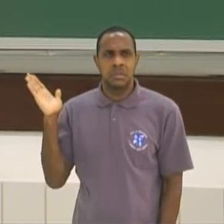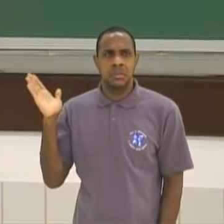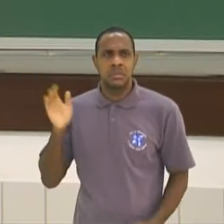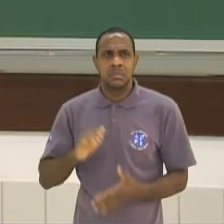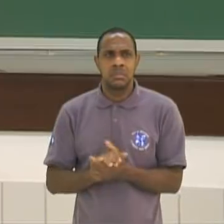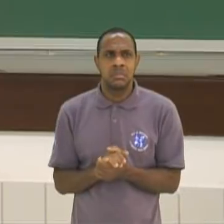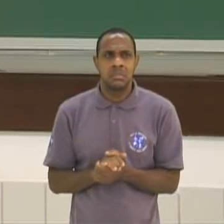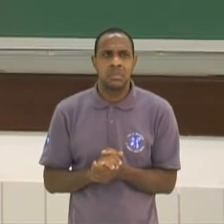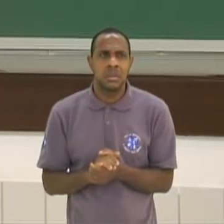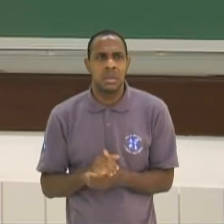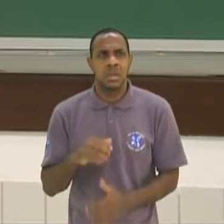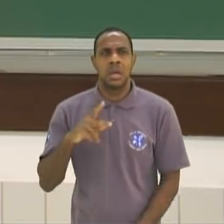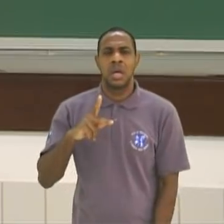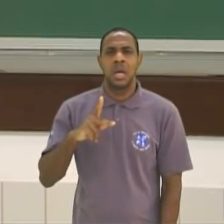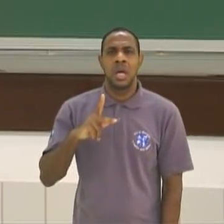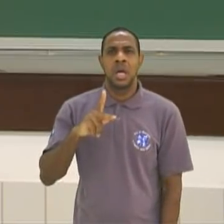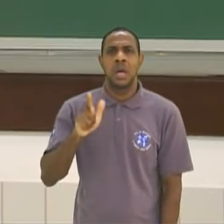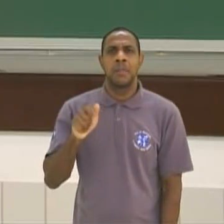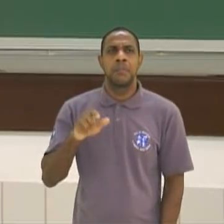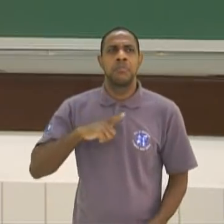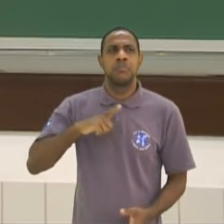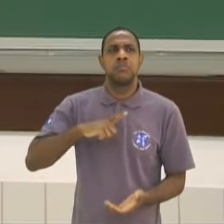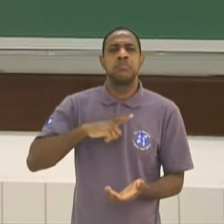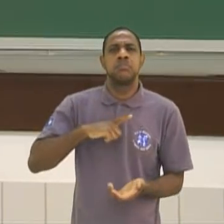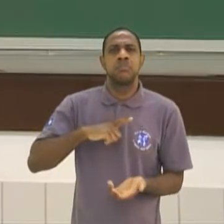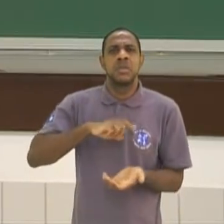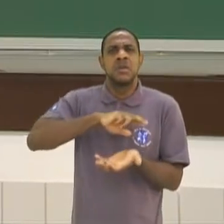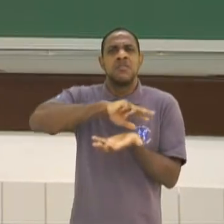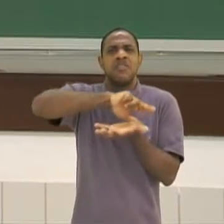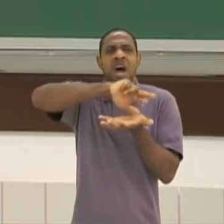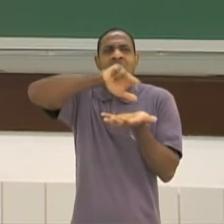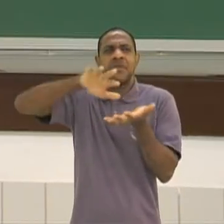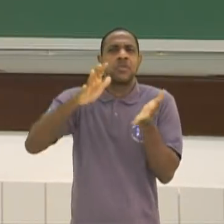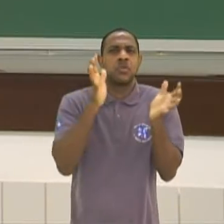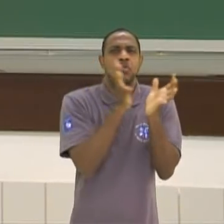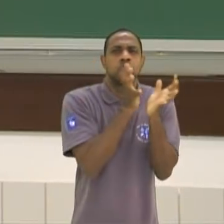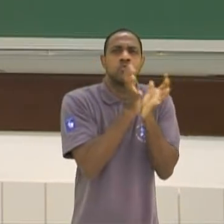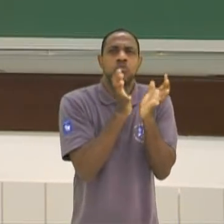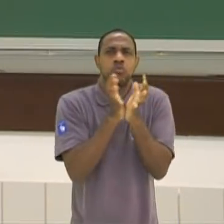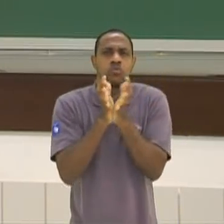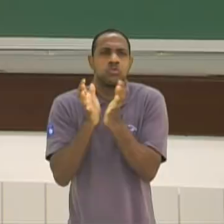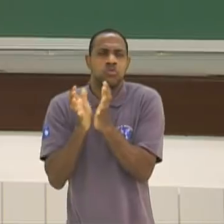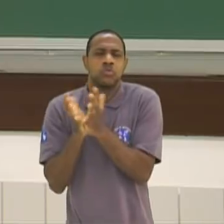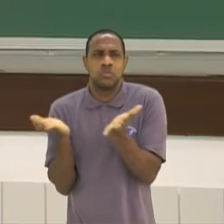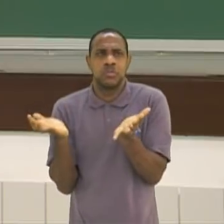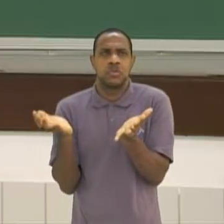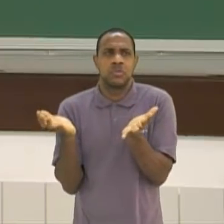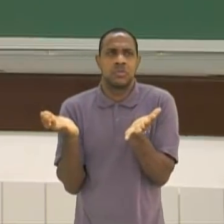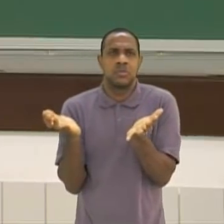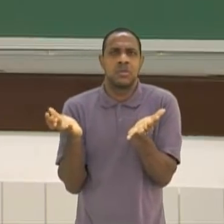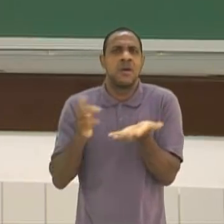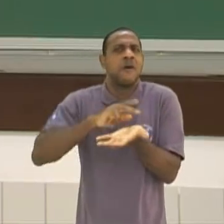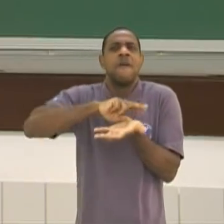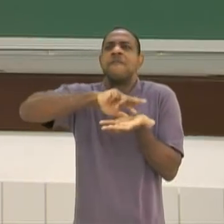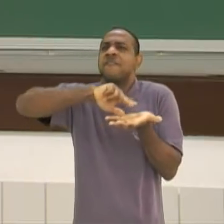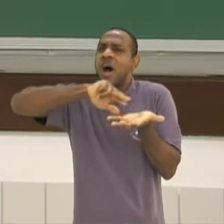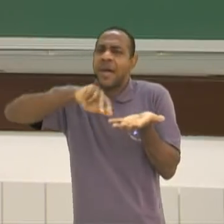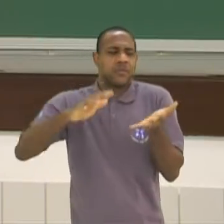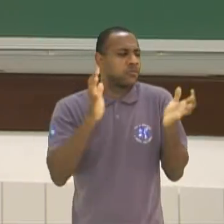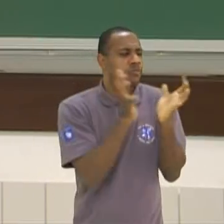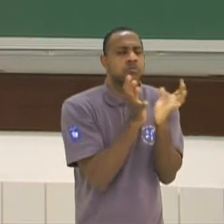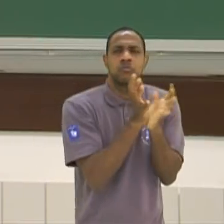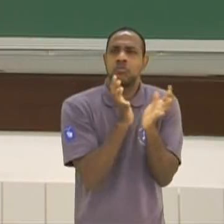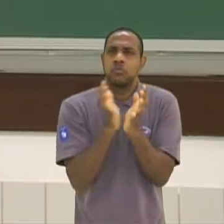pluripartidarismo, pluri de plural. Então o Brasil passava a ter mais do que um ou dois partidos. Plural, vários